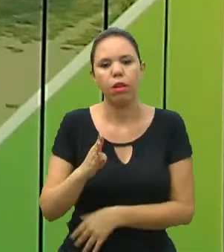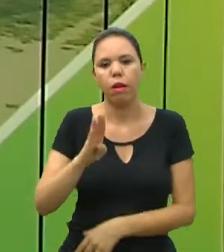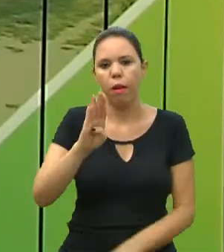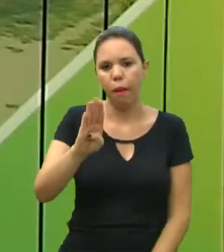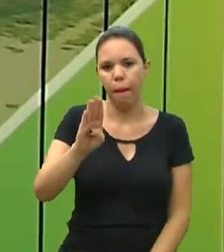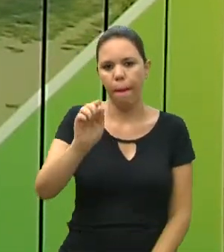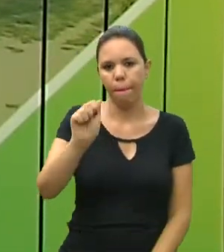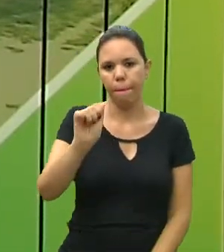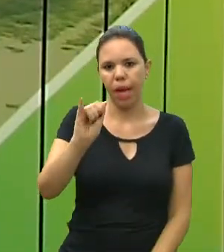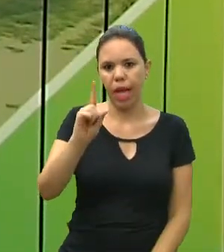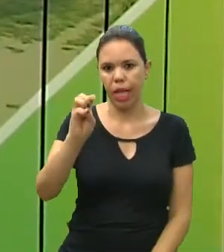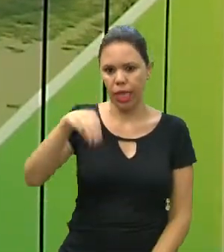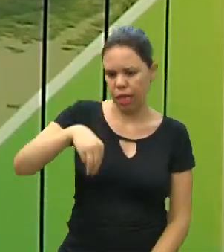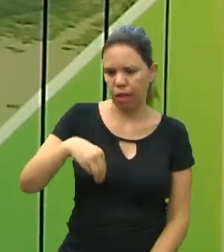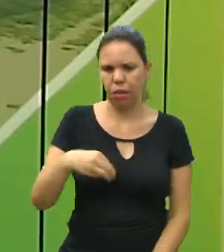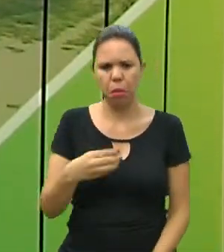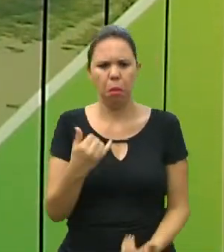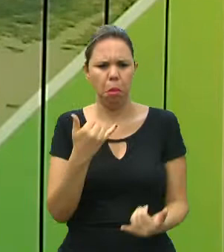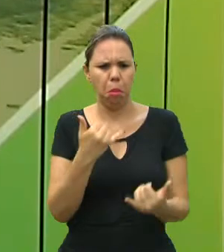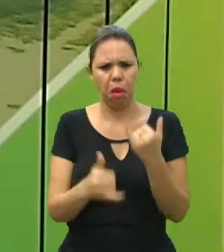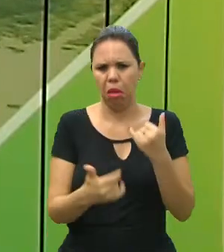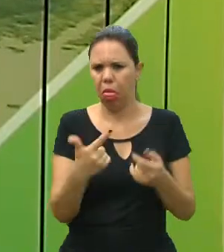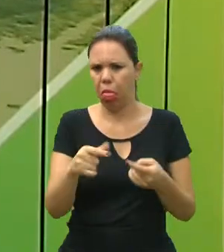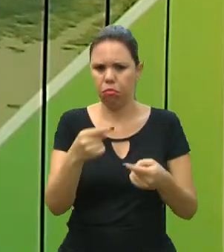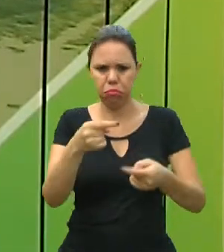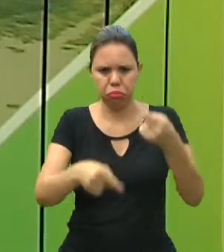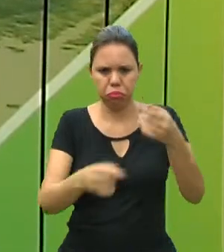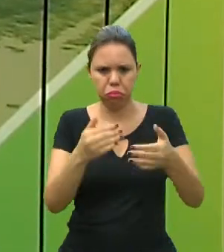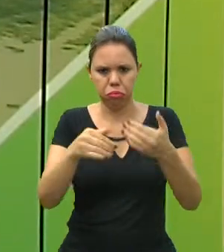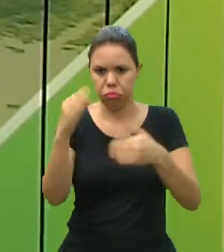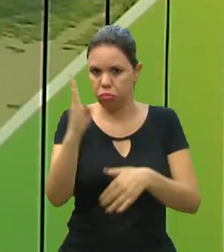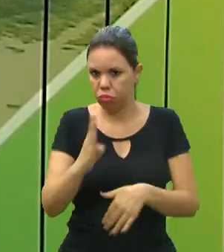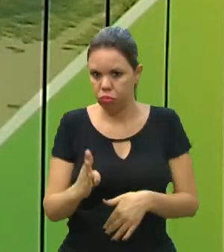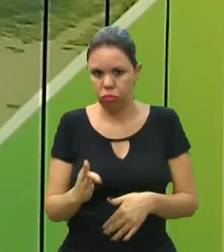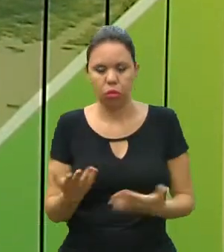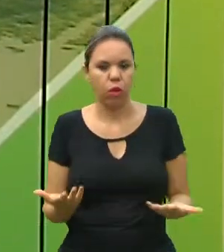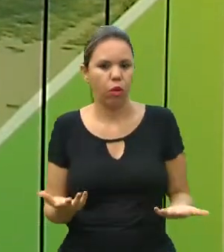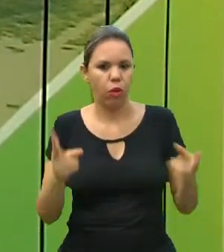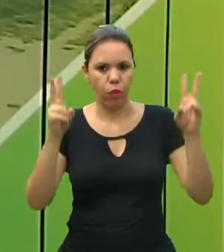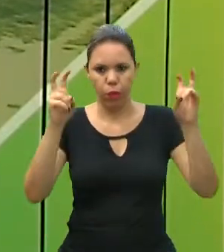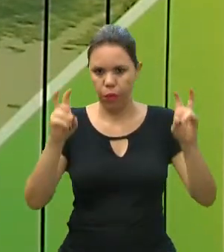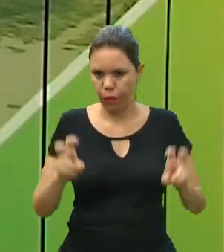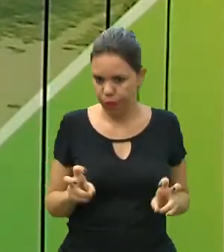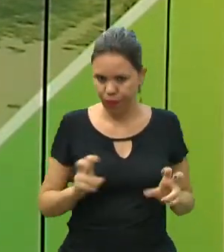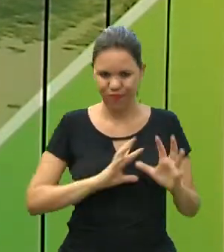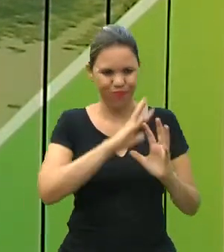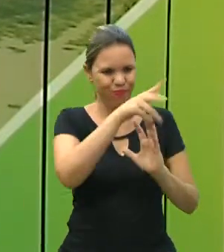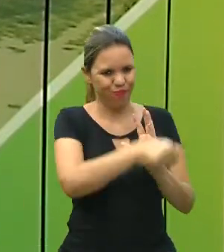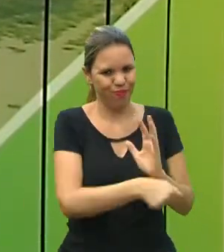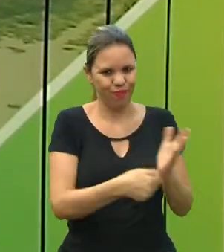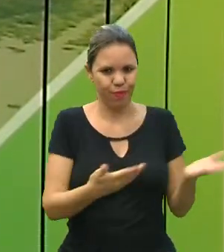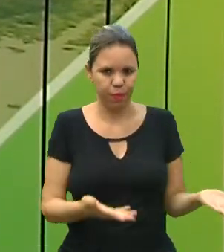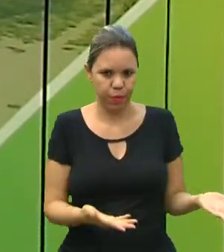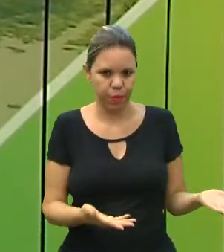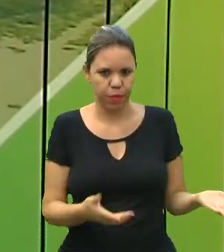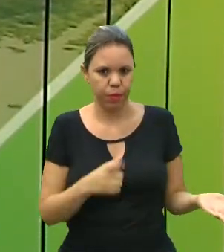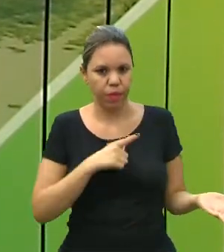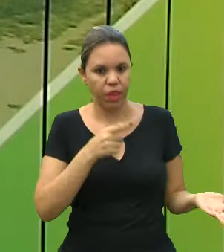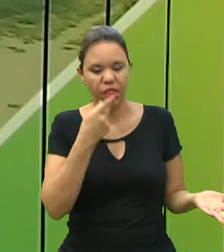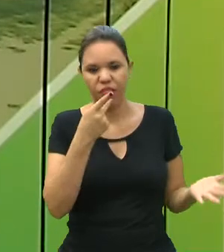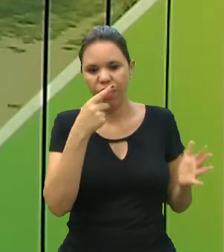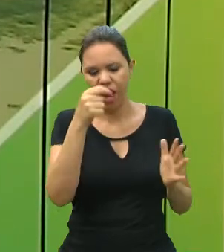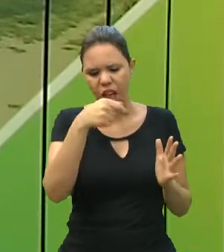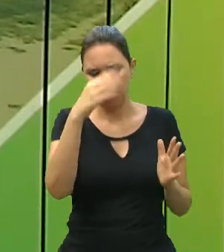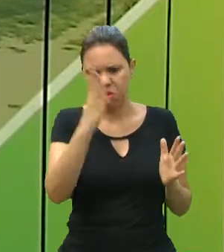Joe Biden parece não ter uma relação muito amigável com o Brasil quando o assunto é meio ambiente. Ele